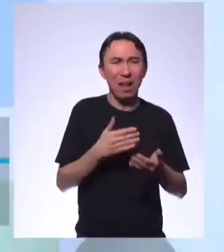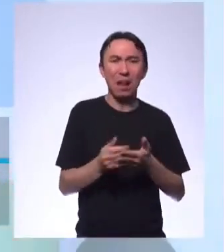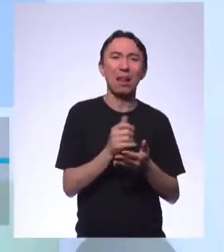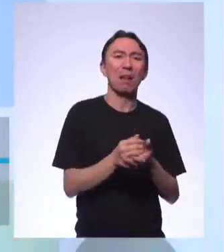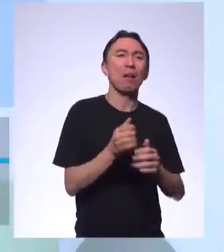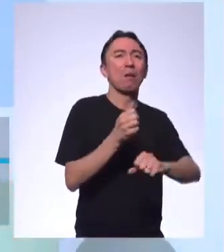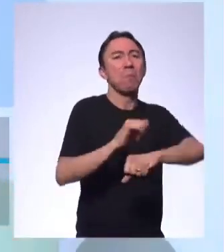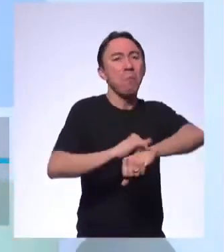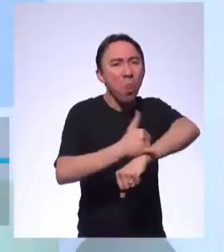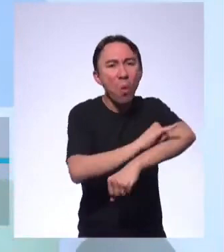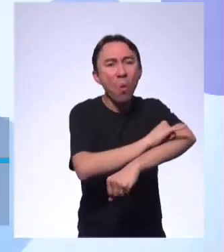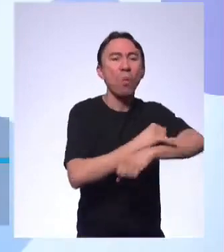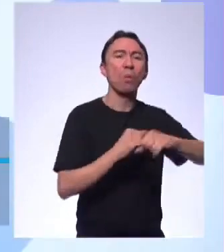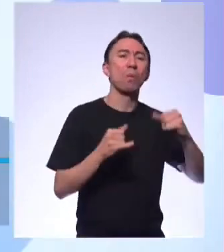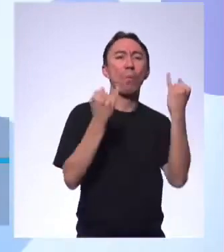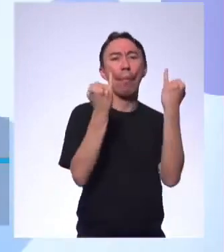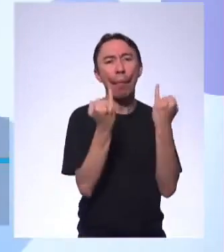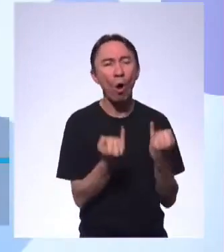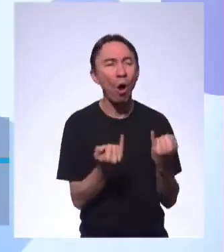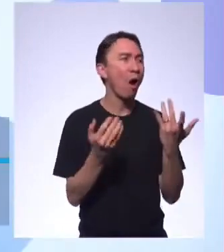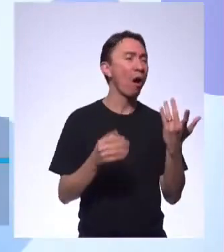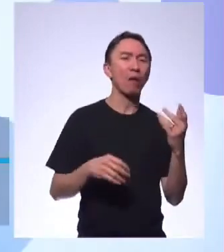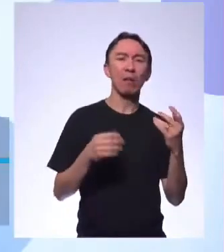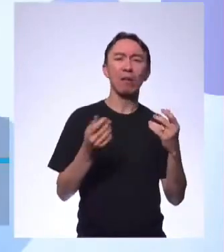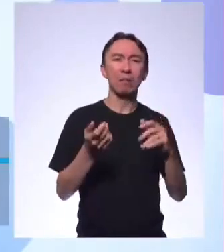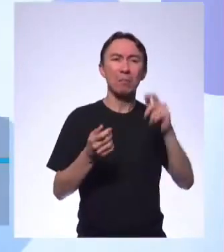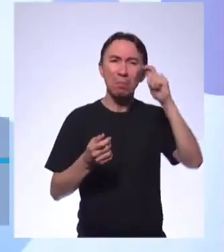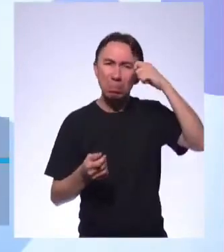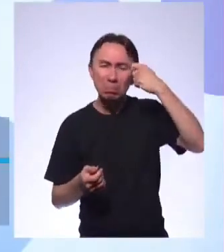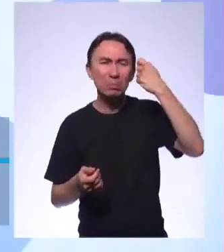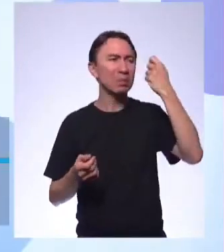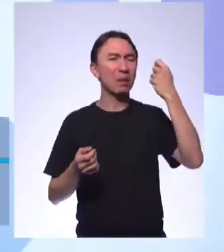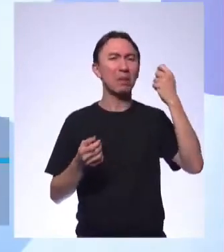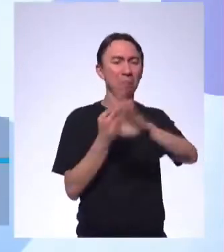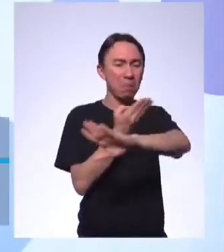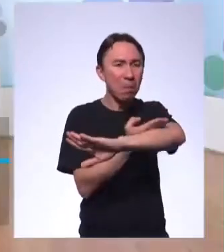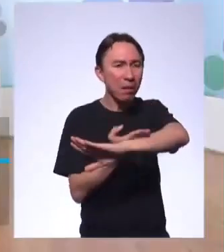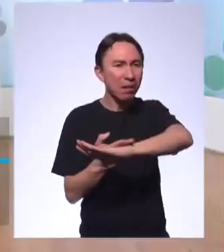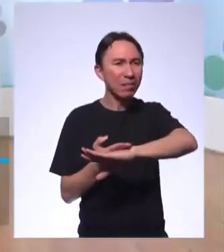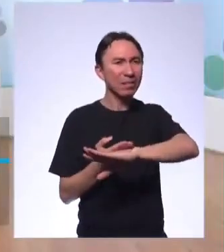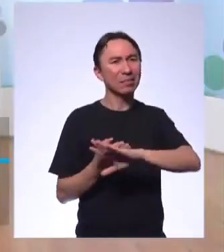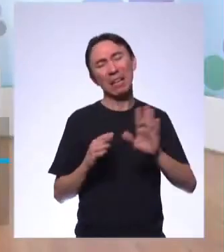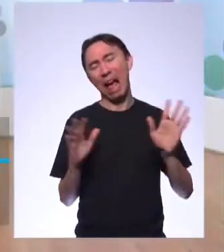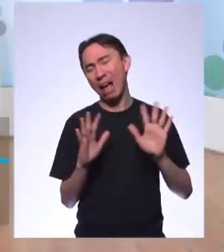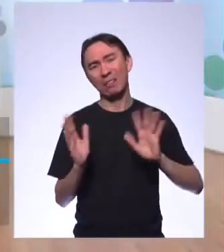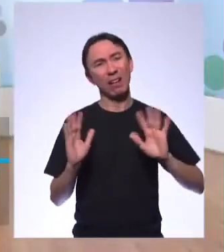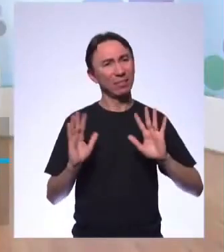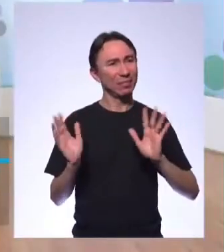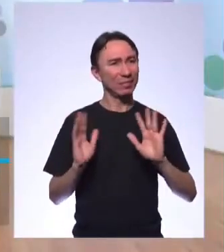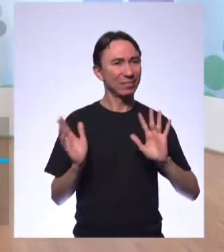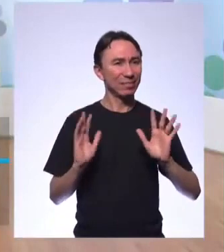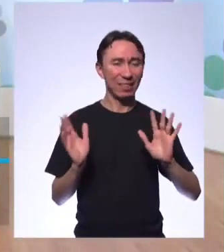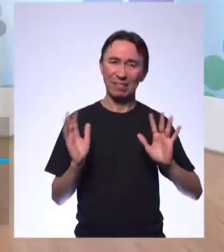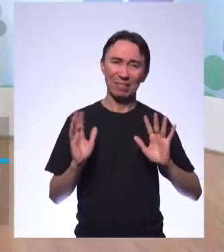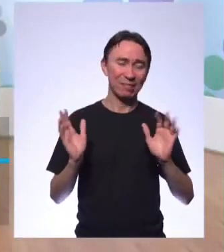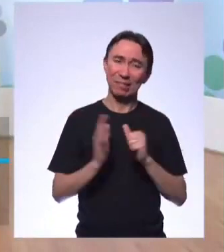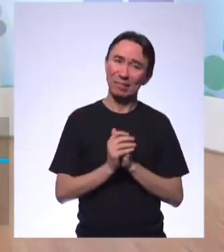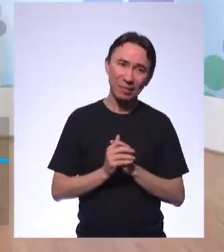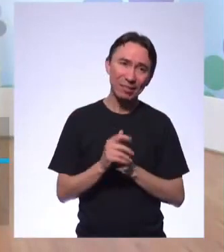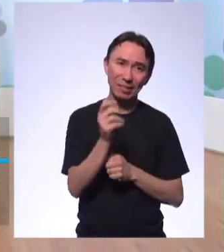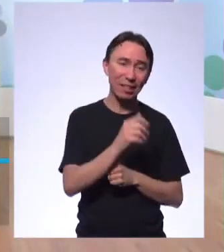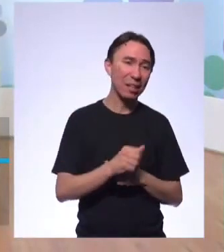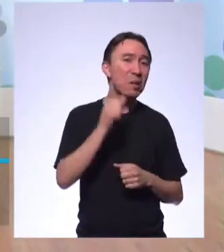aqui de valorizar uma etnia em detrimento, não. Não, falando, não, isso, olha, é porque parece que a gente está eliminando os brancos. Não, a mulher aí, ela está